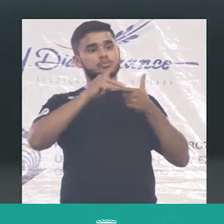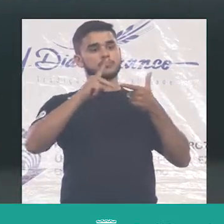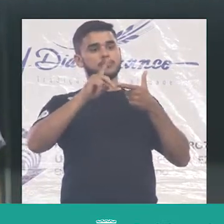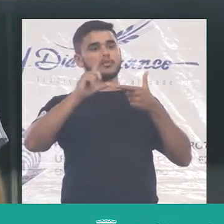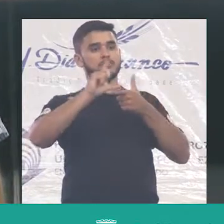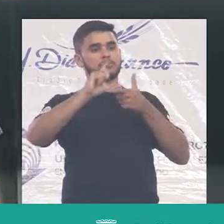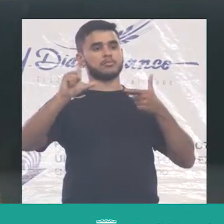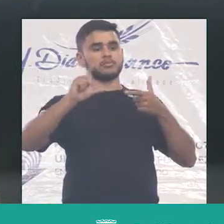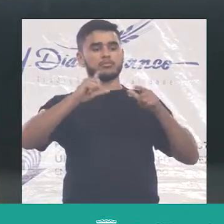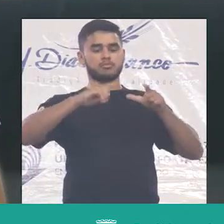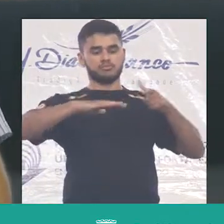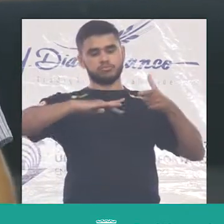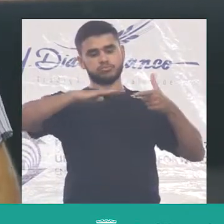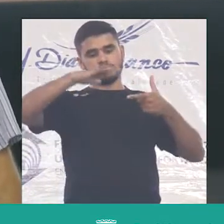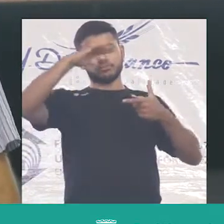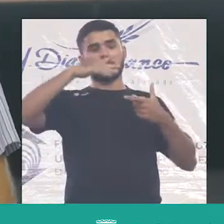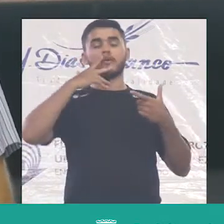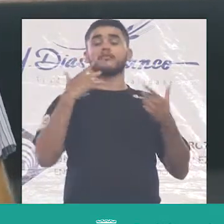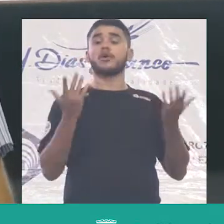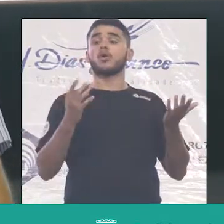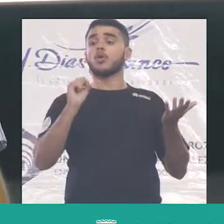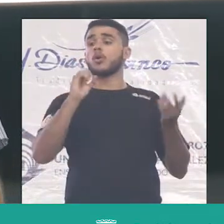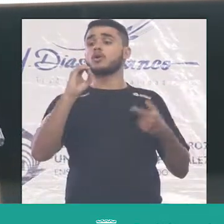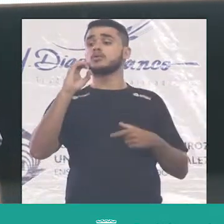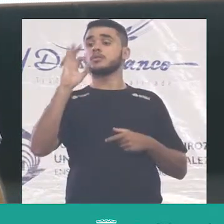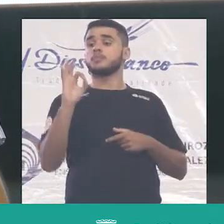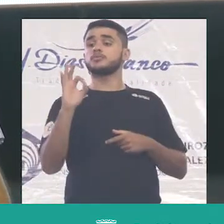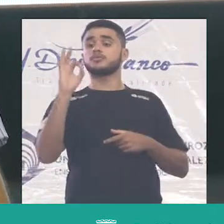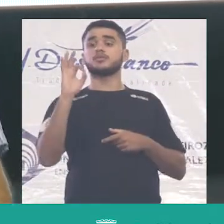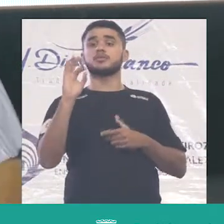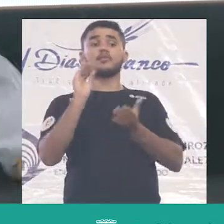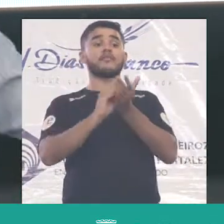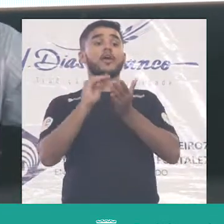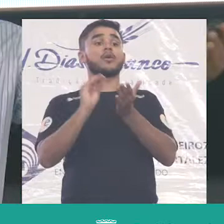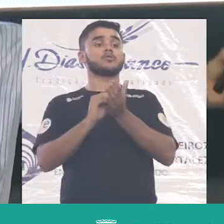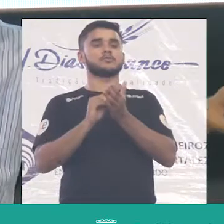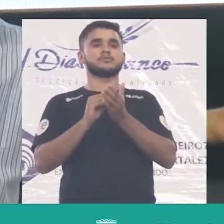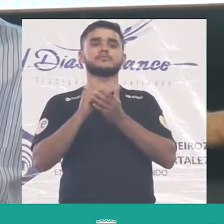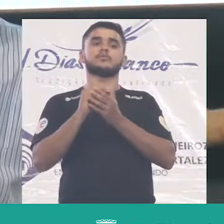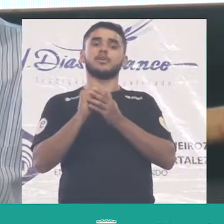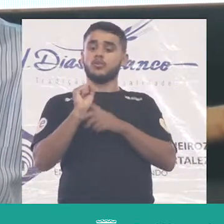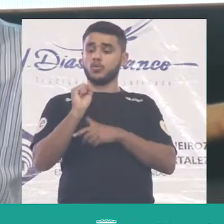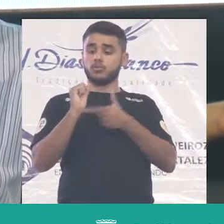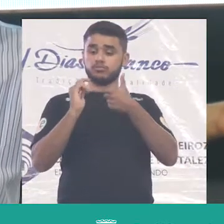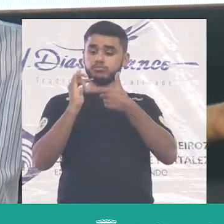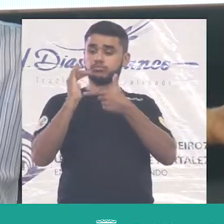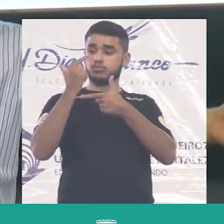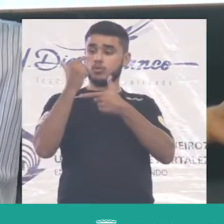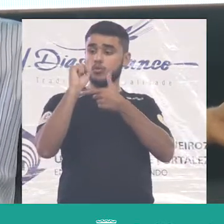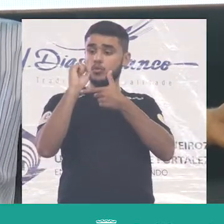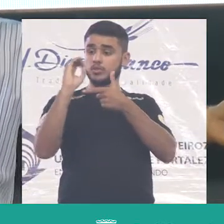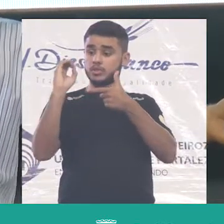foi ocupado com 80%, quanto é que está faltando ocupar ainda? Os outros 20%.